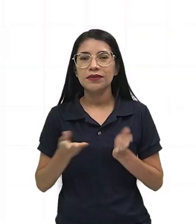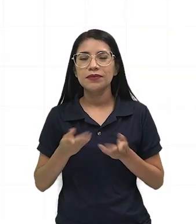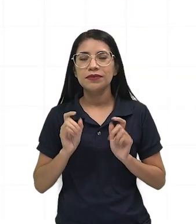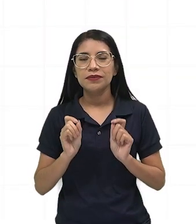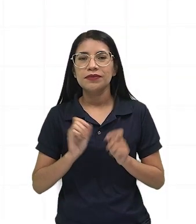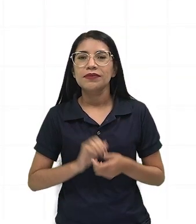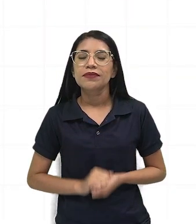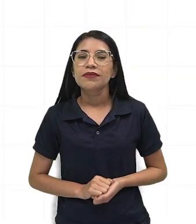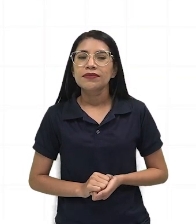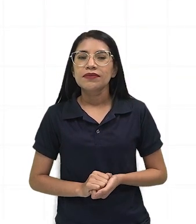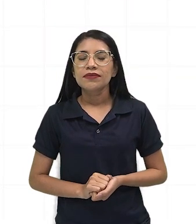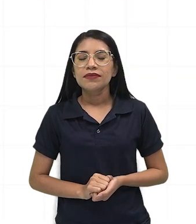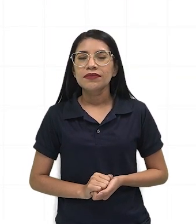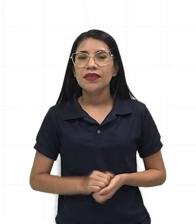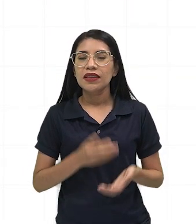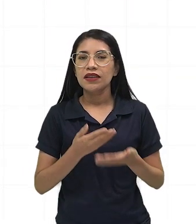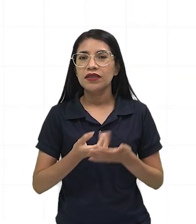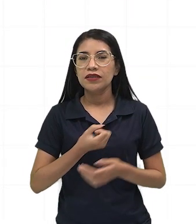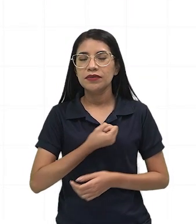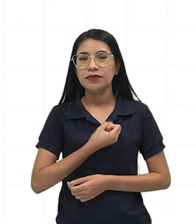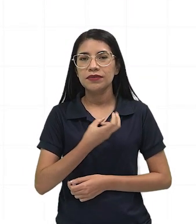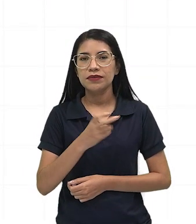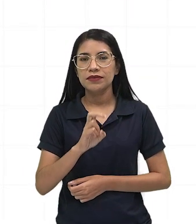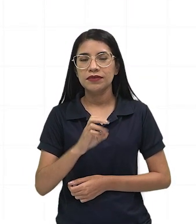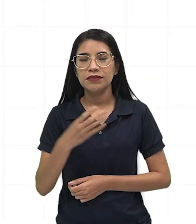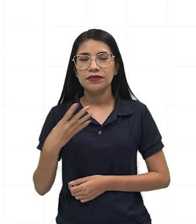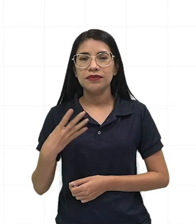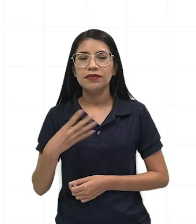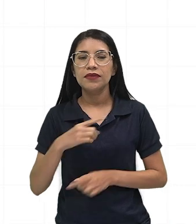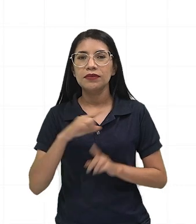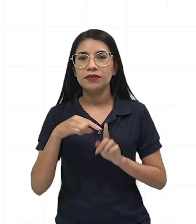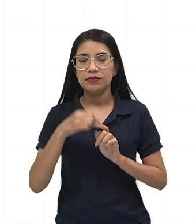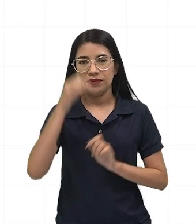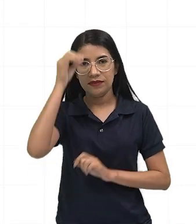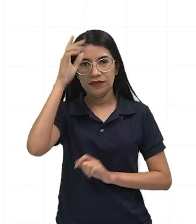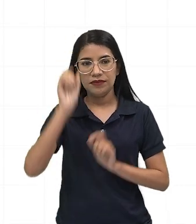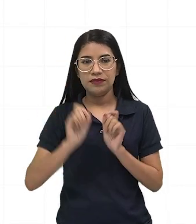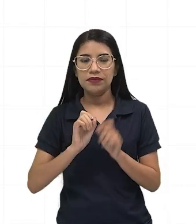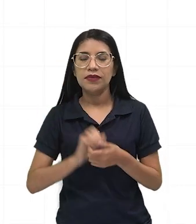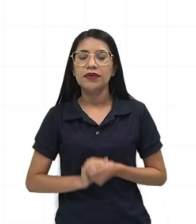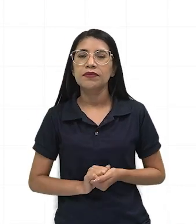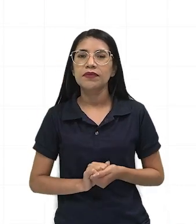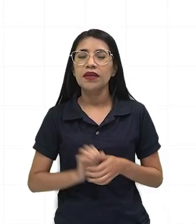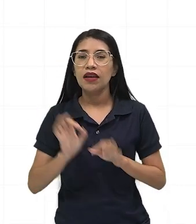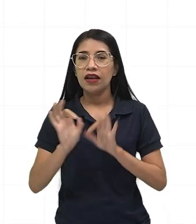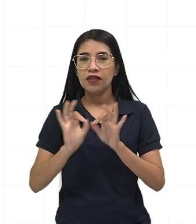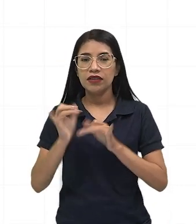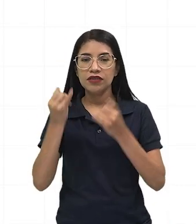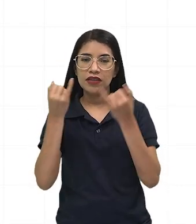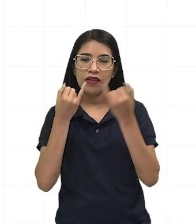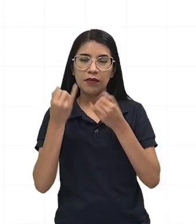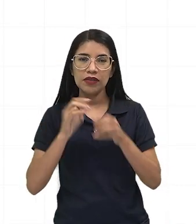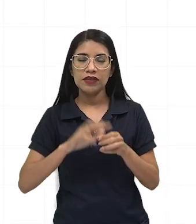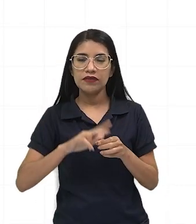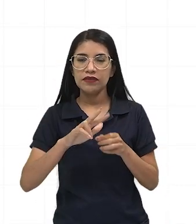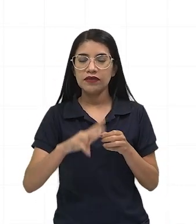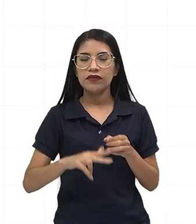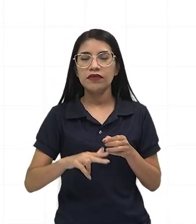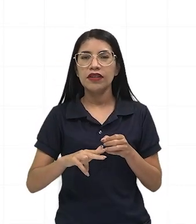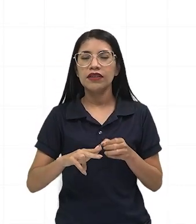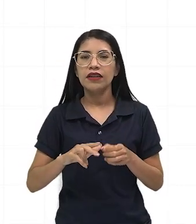temos. Aula 54. Objeto de conhecimento, organização dos dados de uma